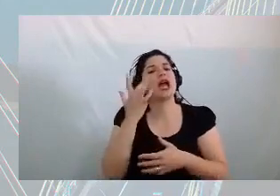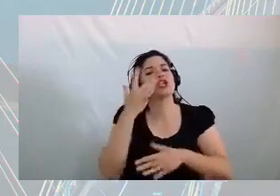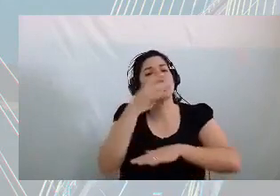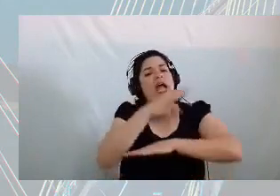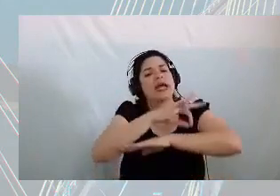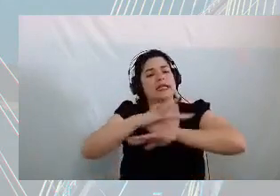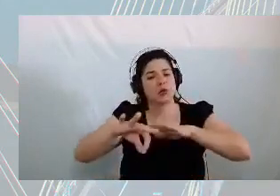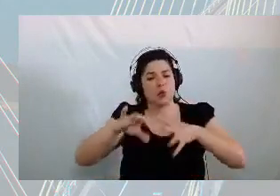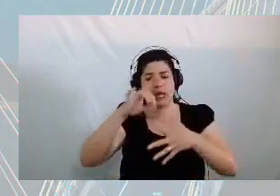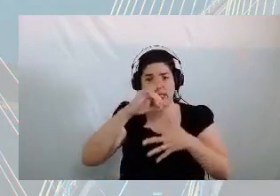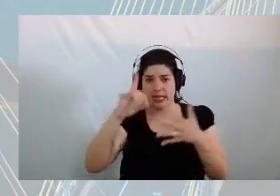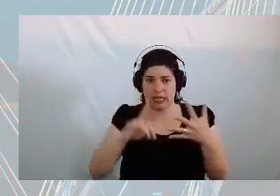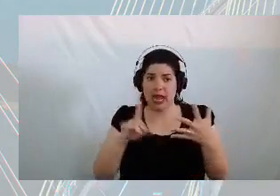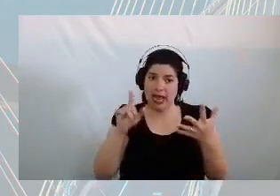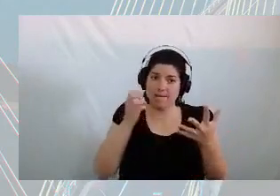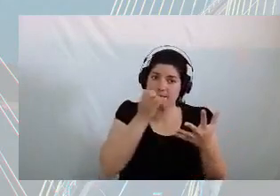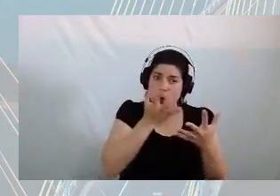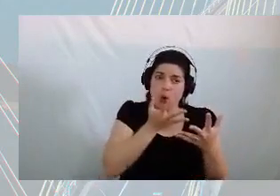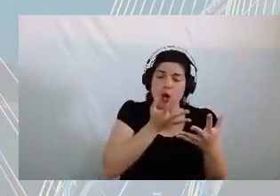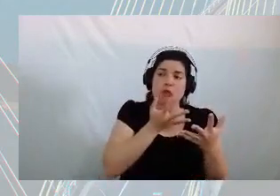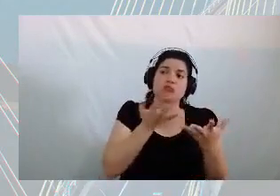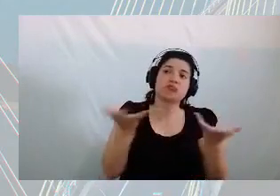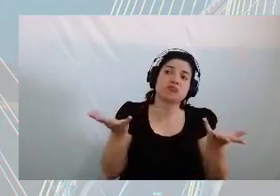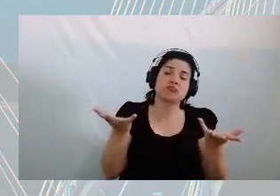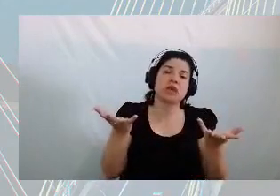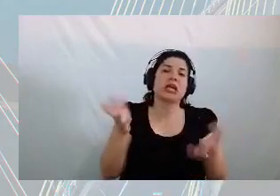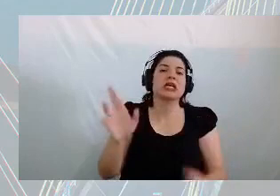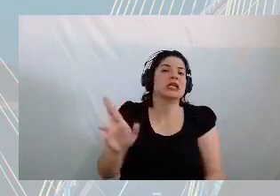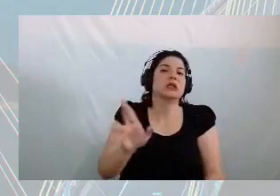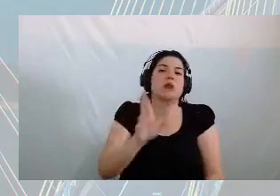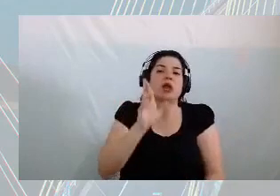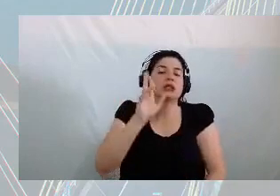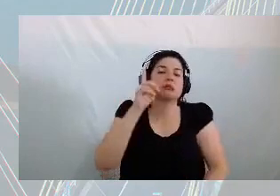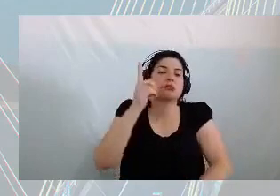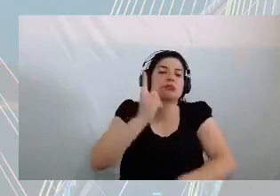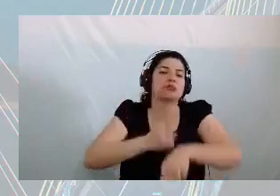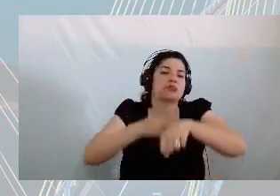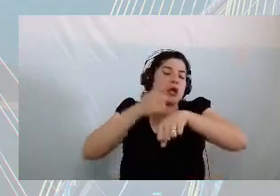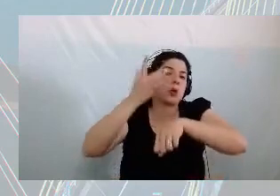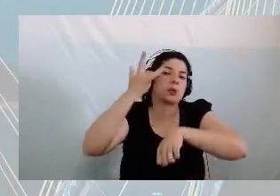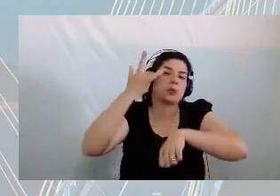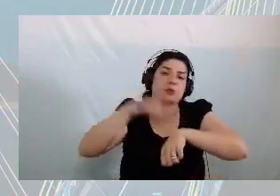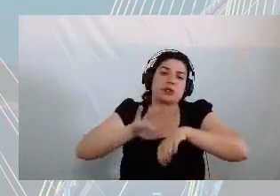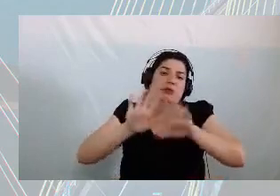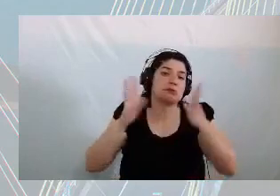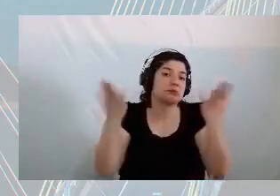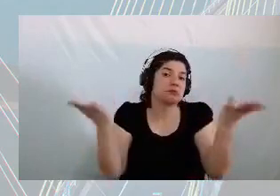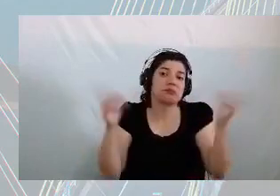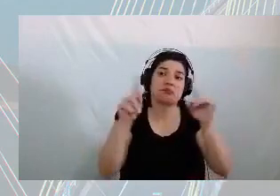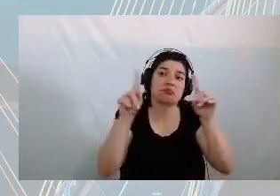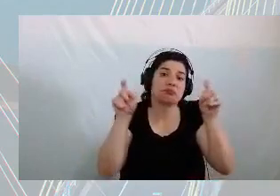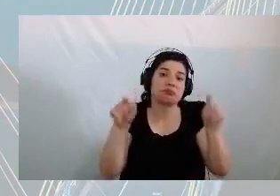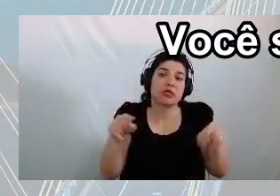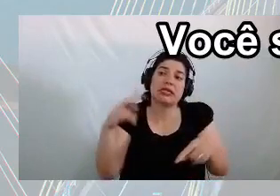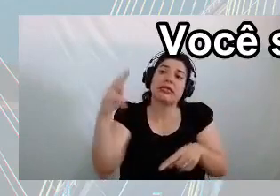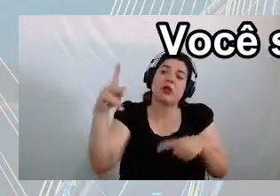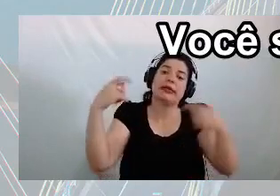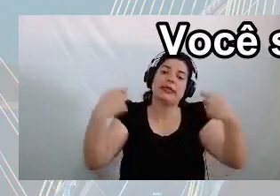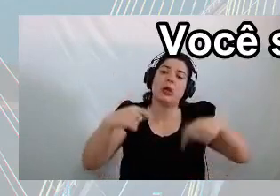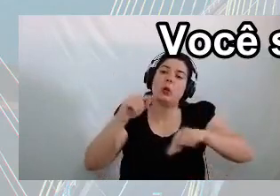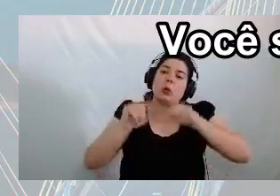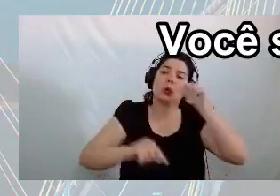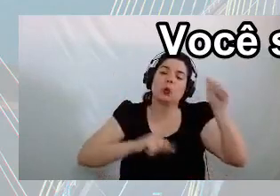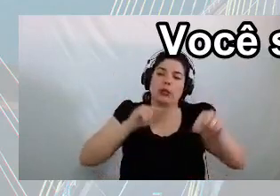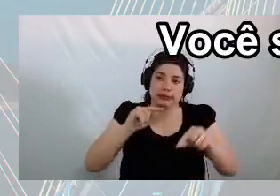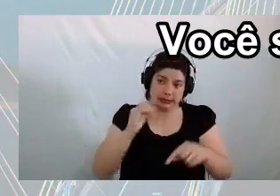Faz sentido? Ela é boa? E a resposta foi imediata para mim, eu não sei, não tem como saber. Quais são as tuas necessidades de negócio? Você sabe